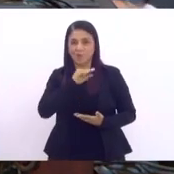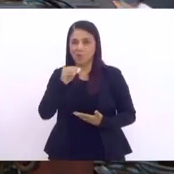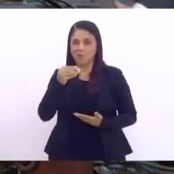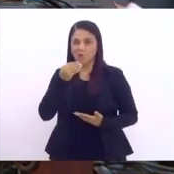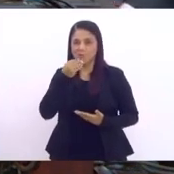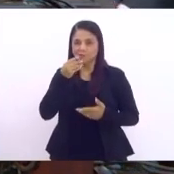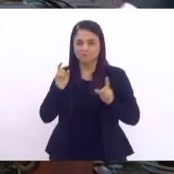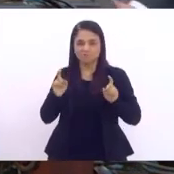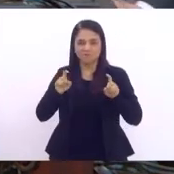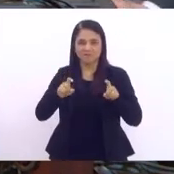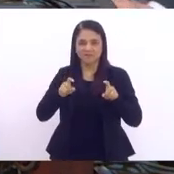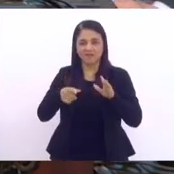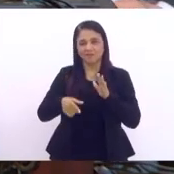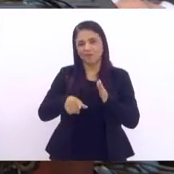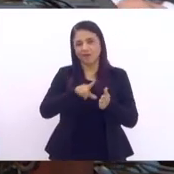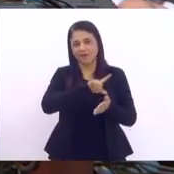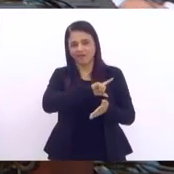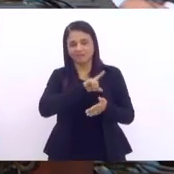André Corrêa,